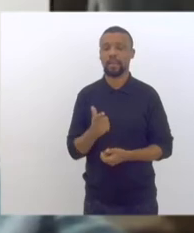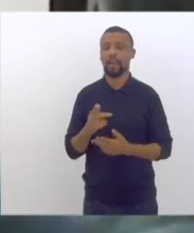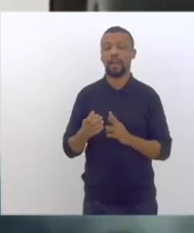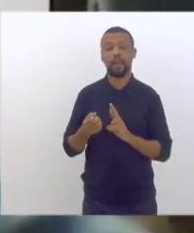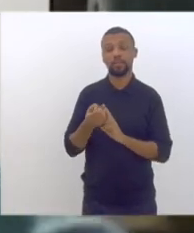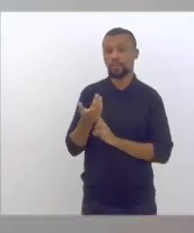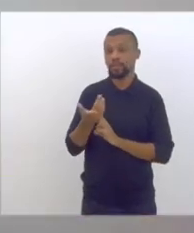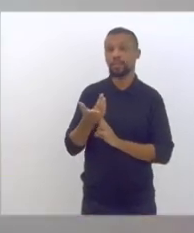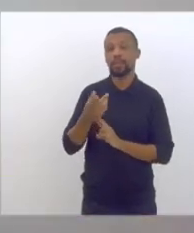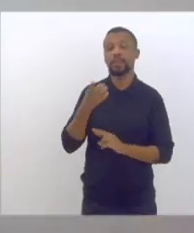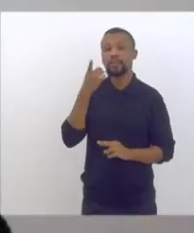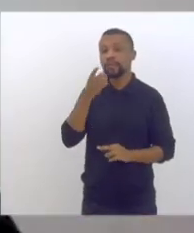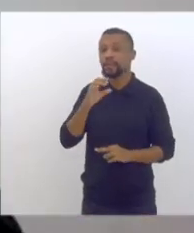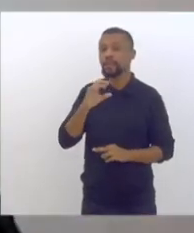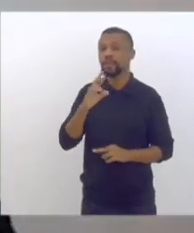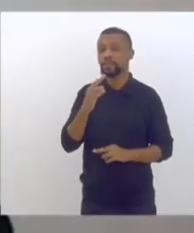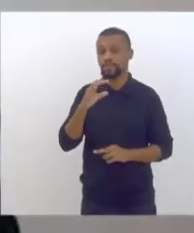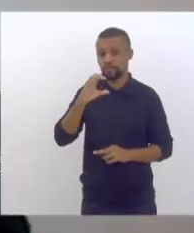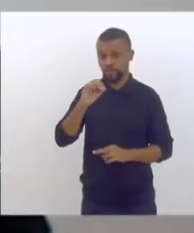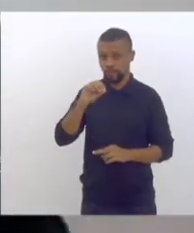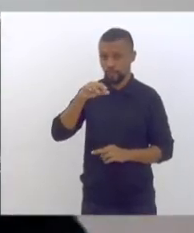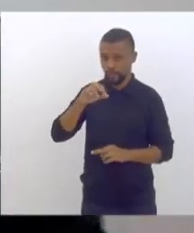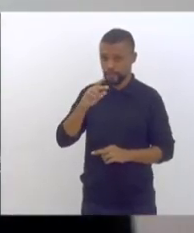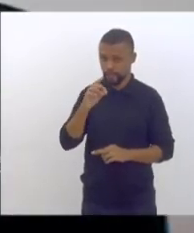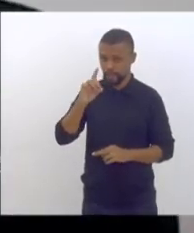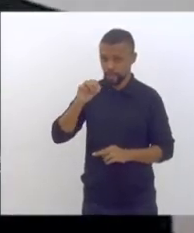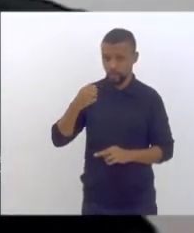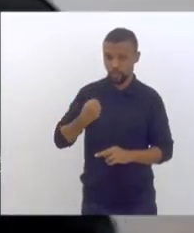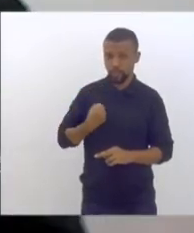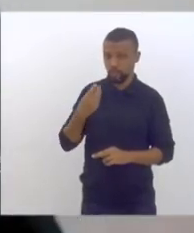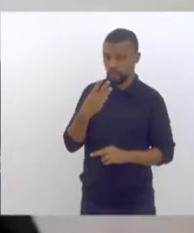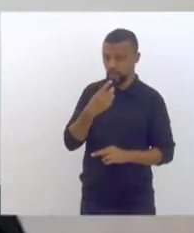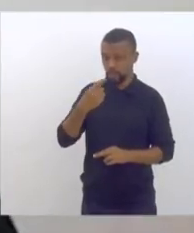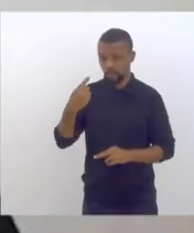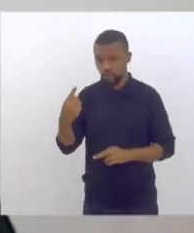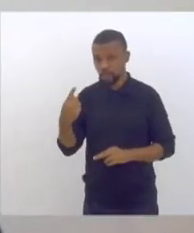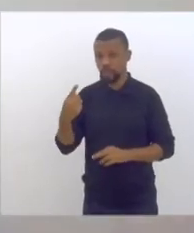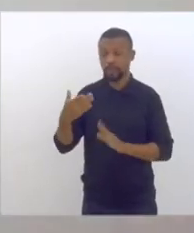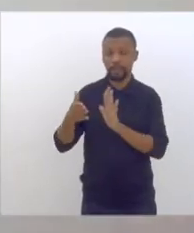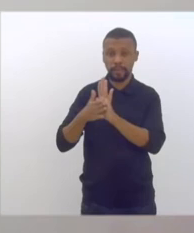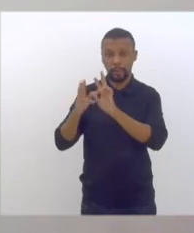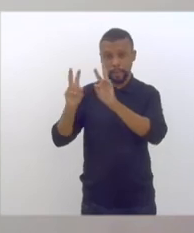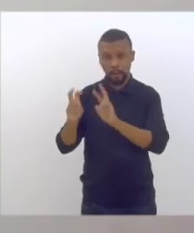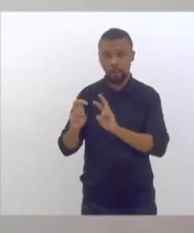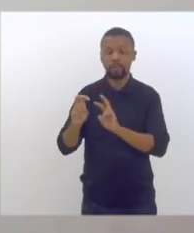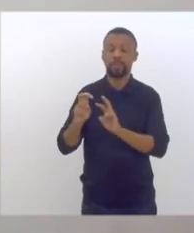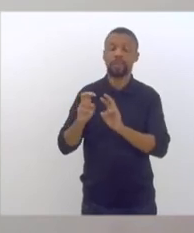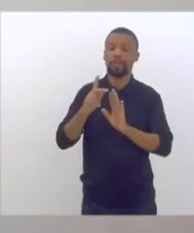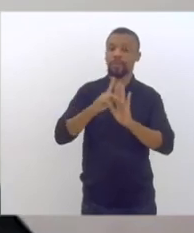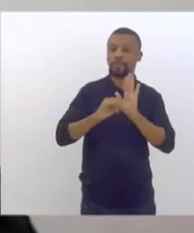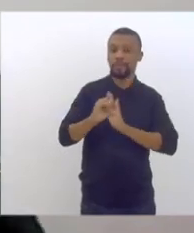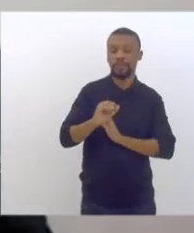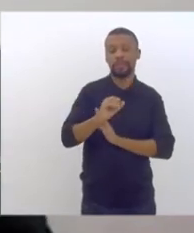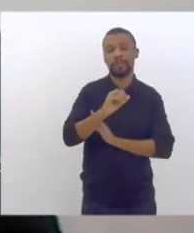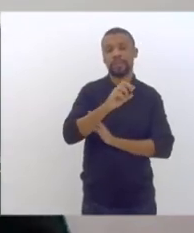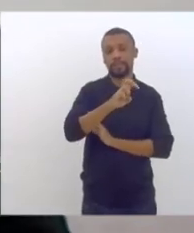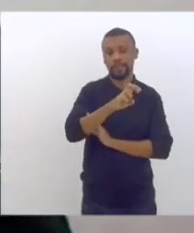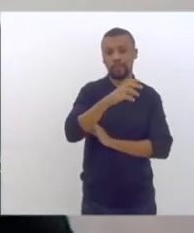deputado Chico Machado 41 da pauta projeto de lei nº 25 14/2017